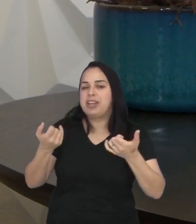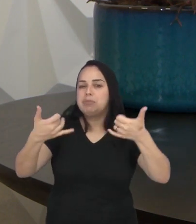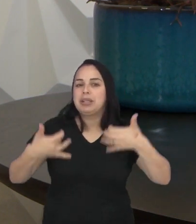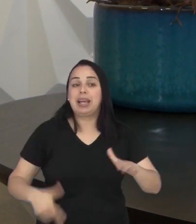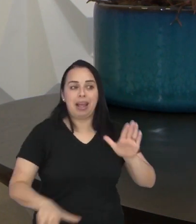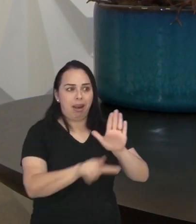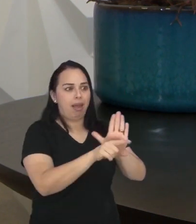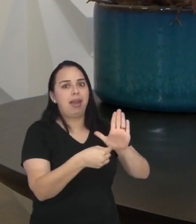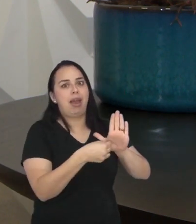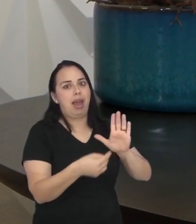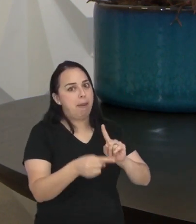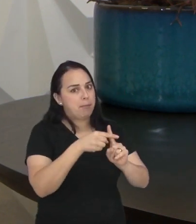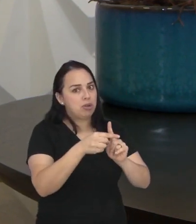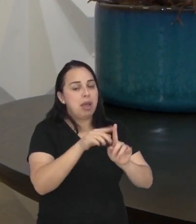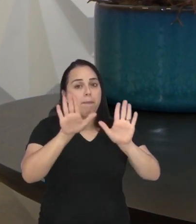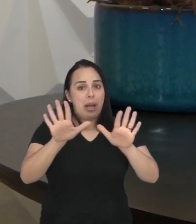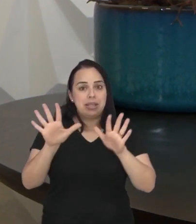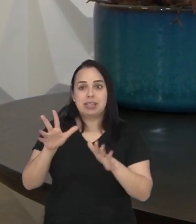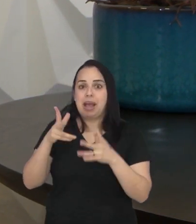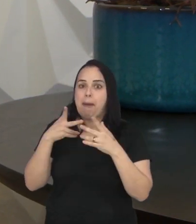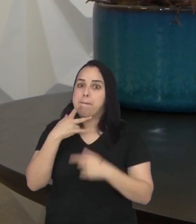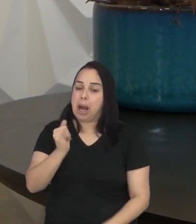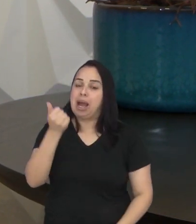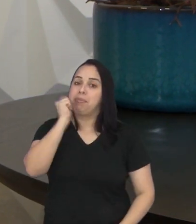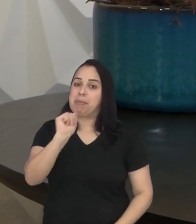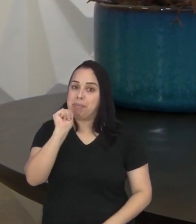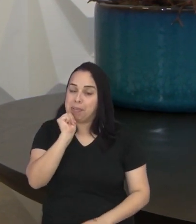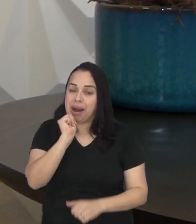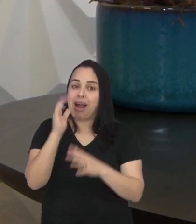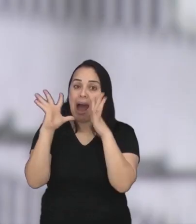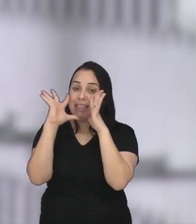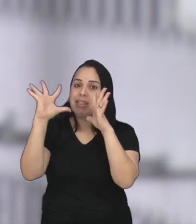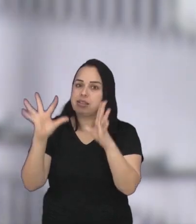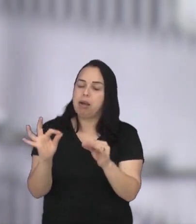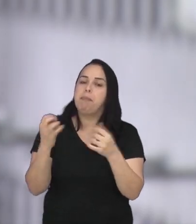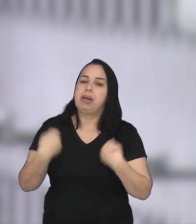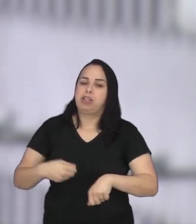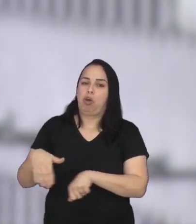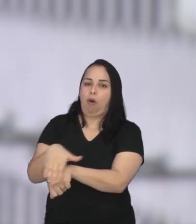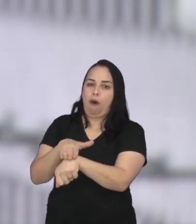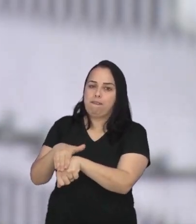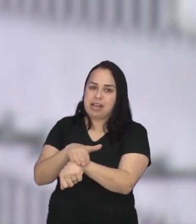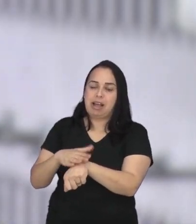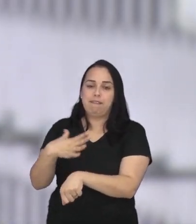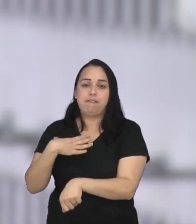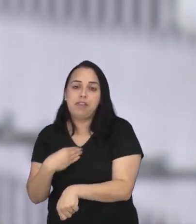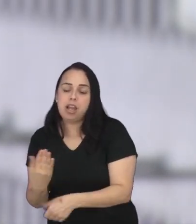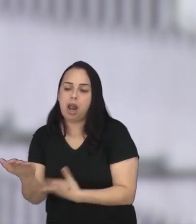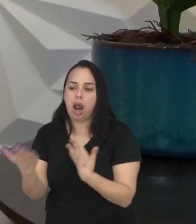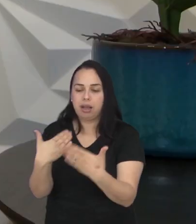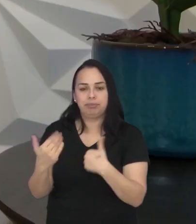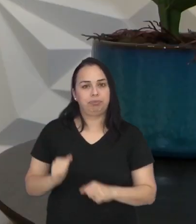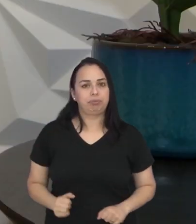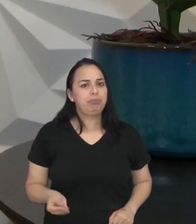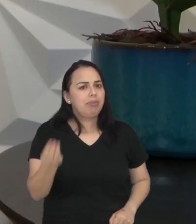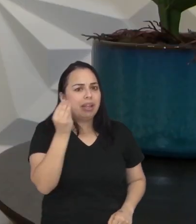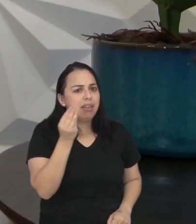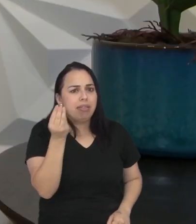com a comunidade católica, mas com toda a sociedade, na esperança de ampliar o respeito ao próximo. A gente vive um momento assim